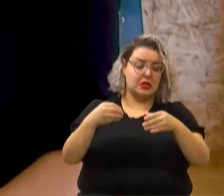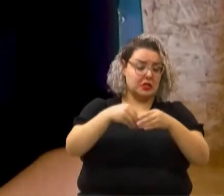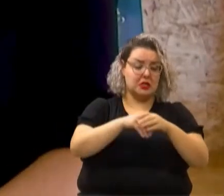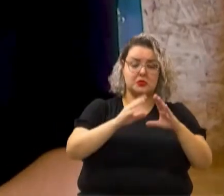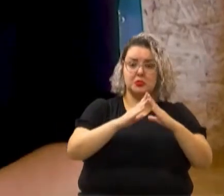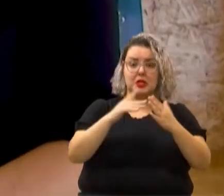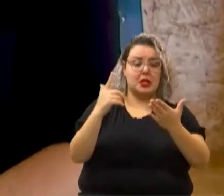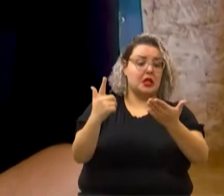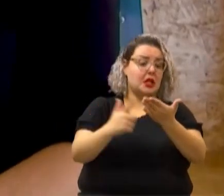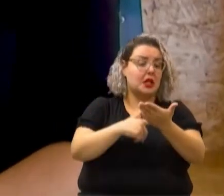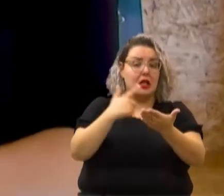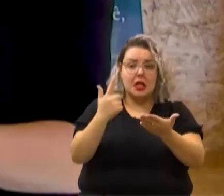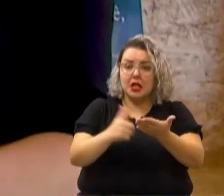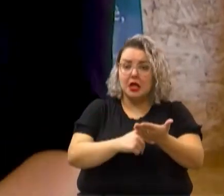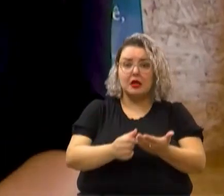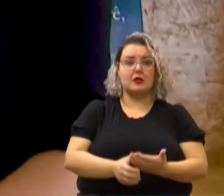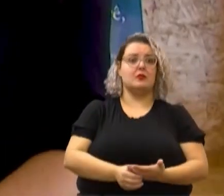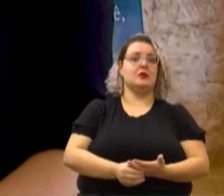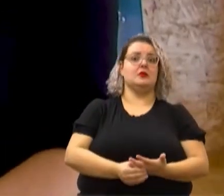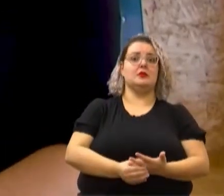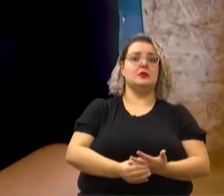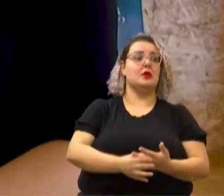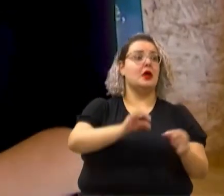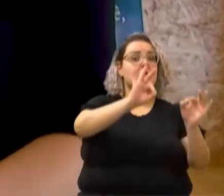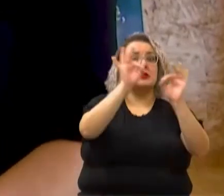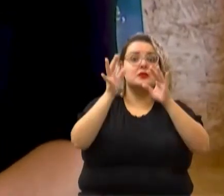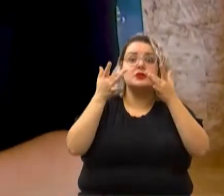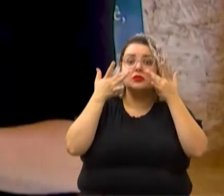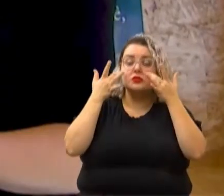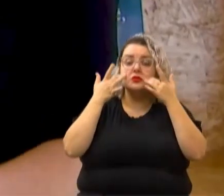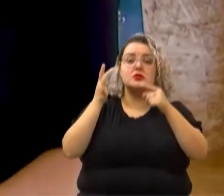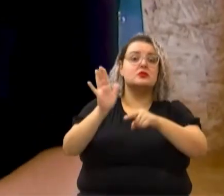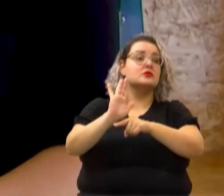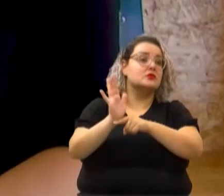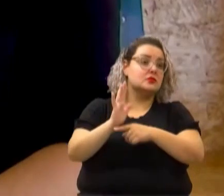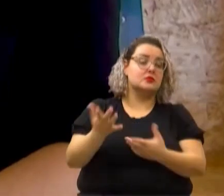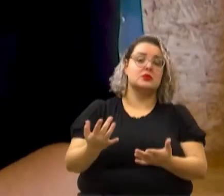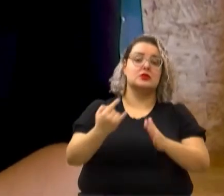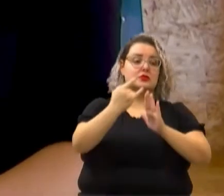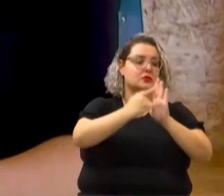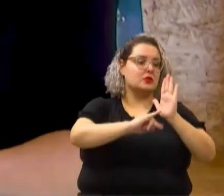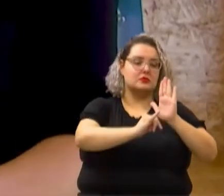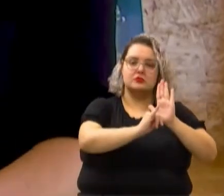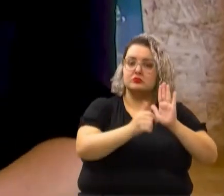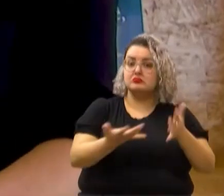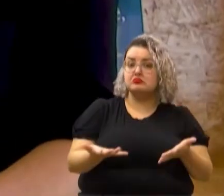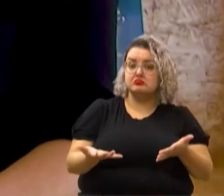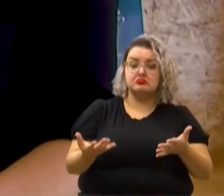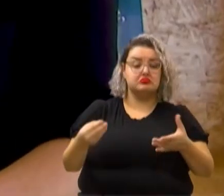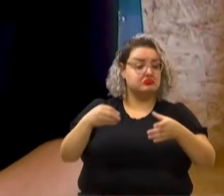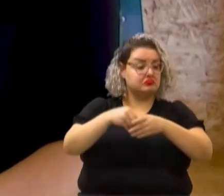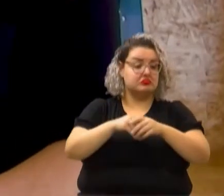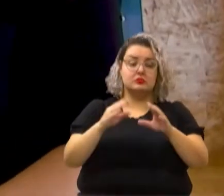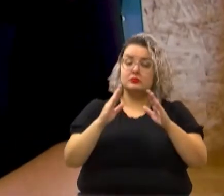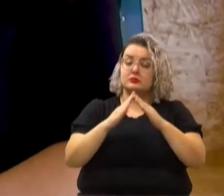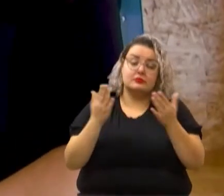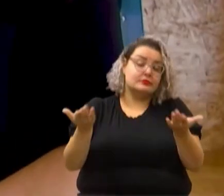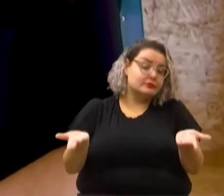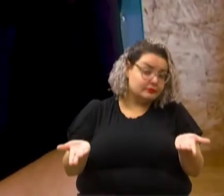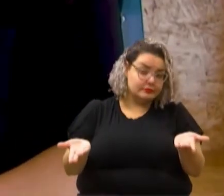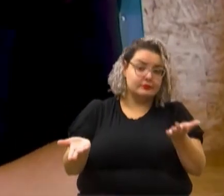ler livros assistir peças de teatro filmes documentários sem se movimentar muito